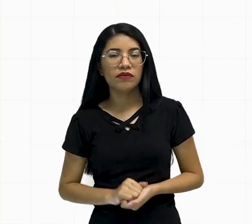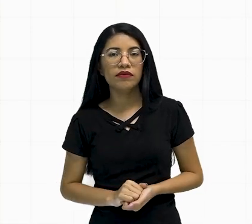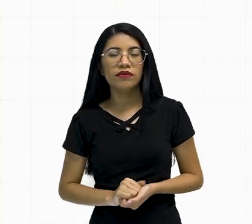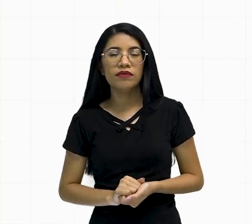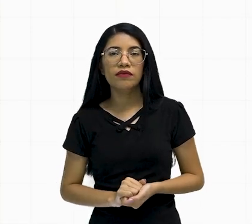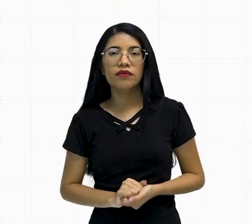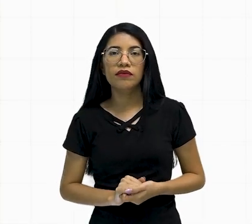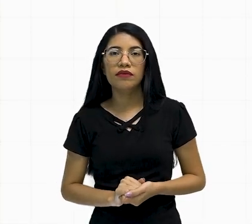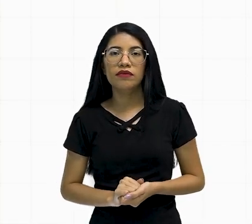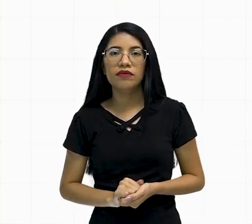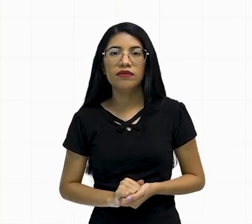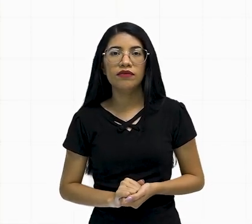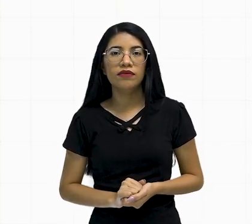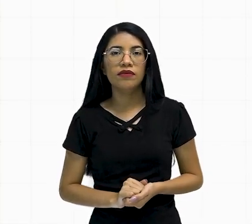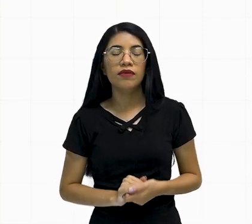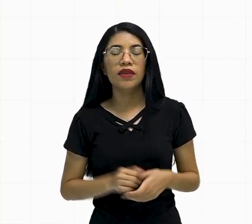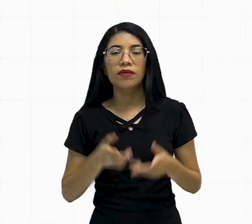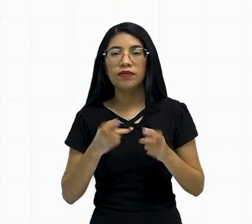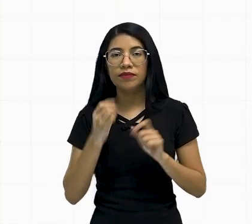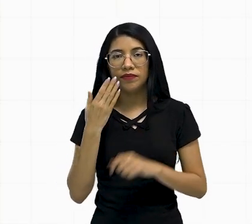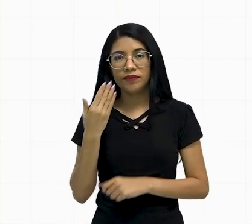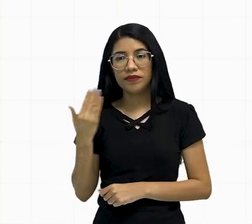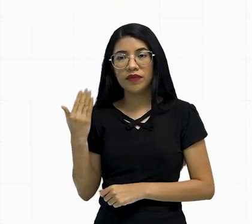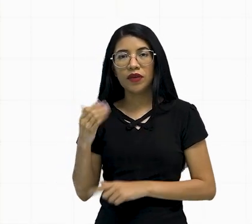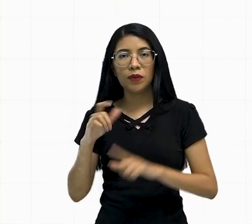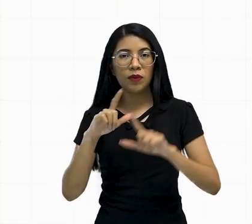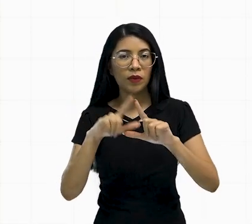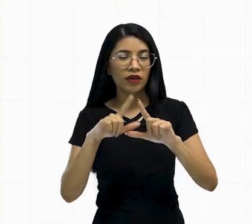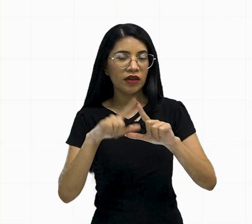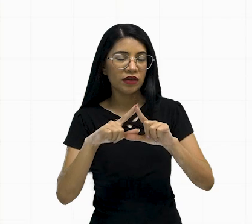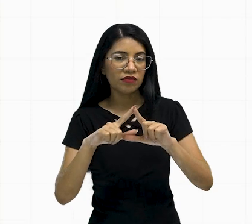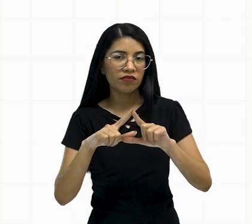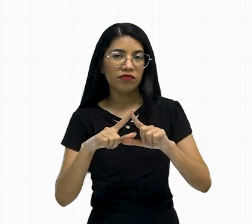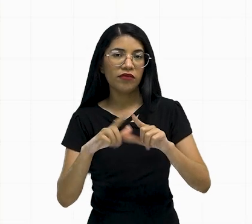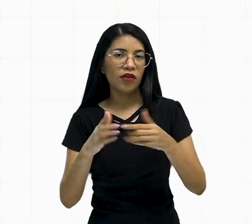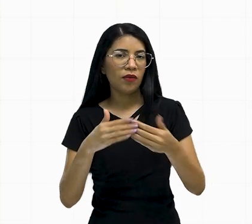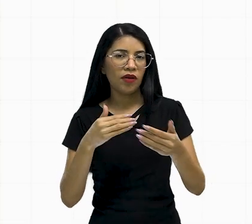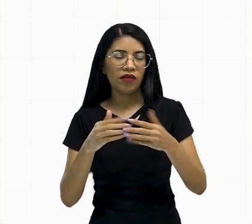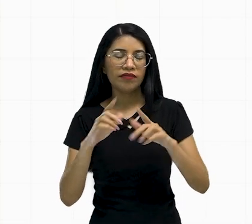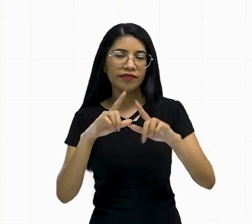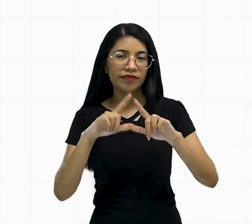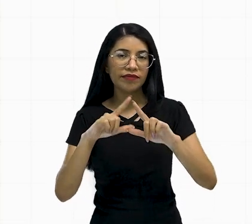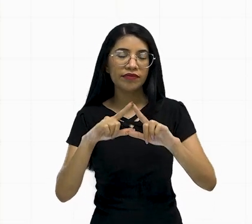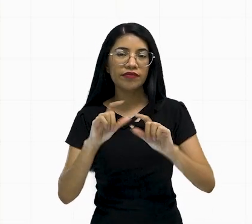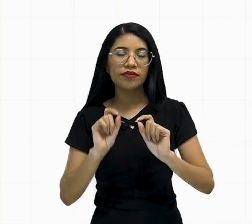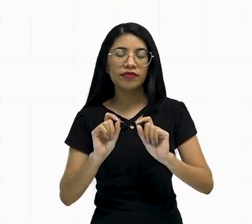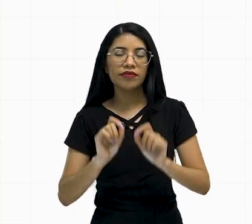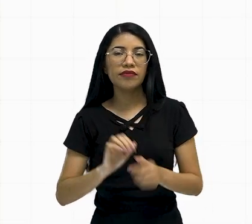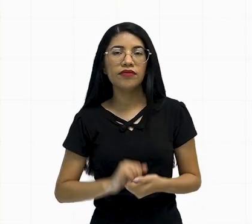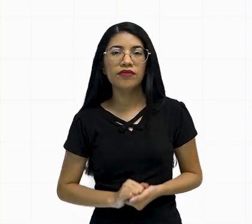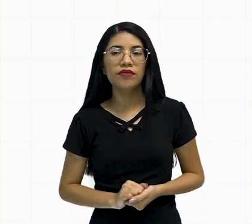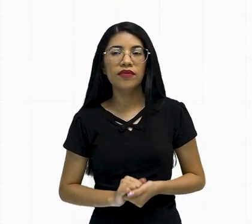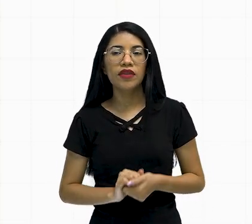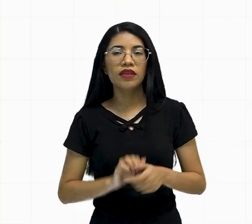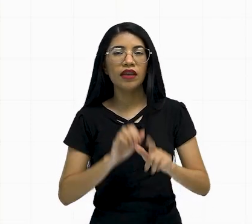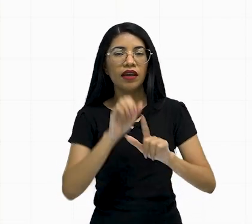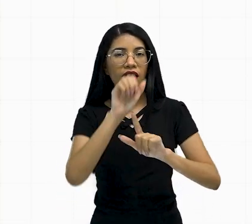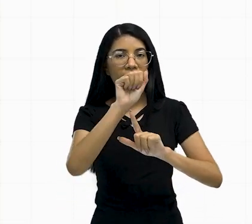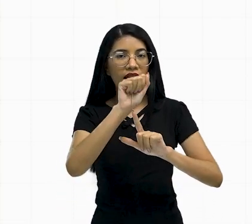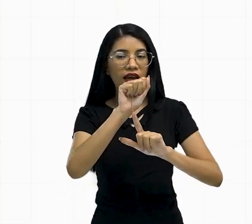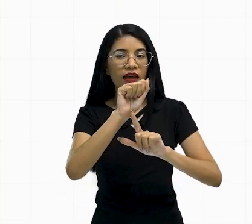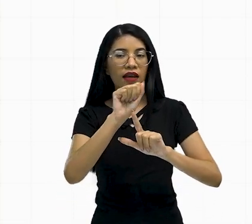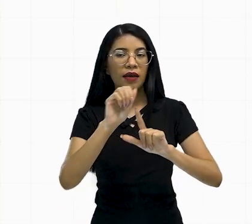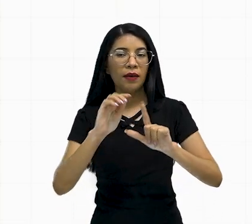Então vejamos aqui. Eu tenho aqui um triângulo qualquer, certo? Segmentos de reta A,